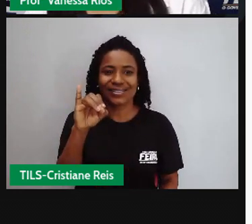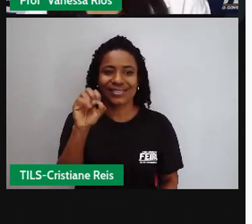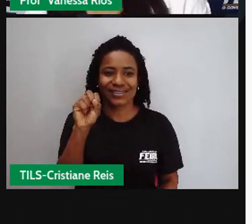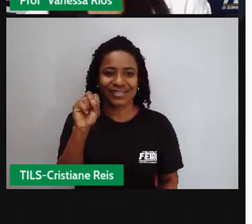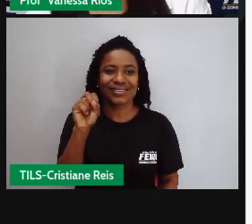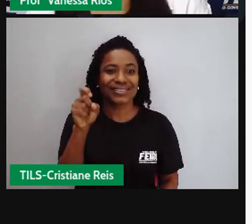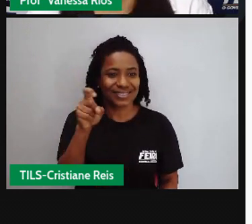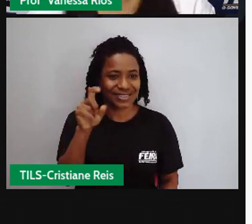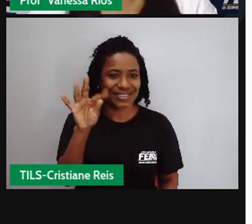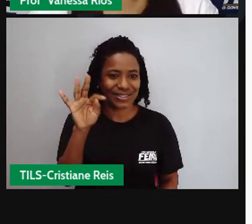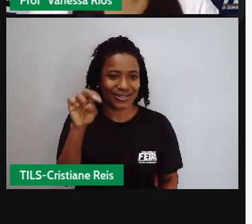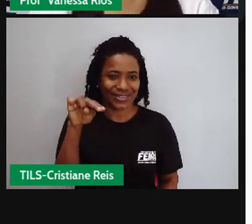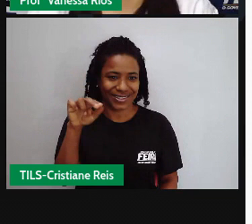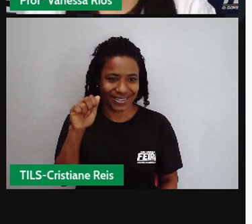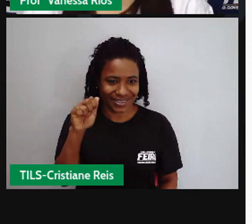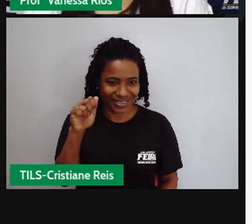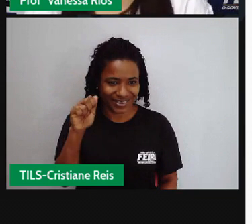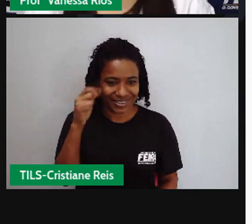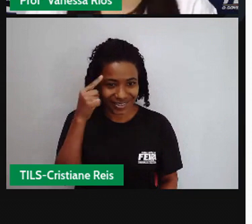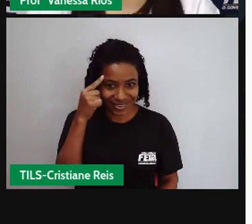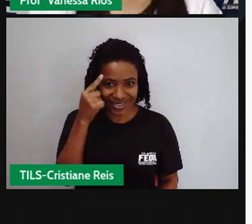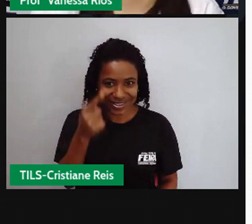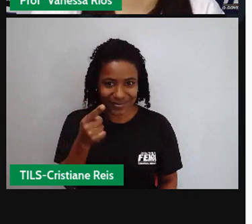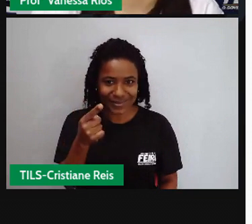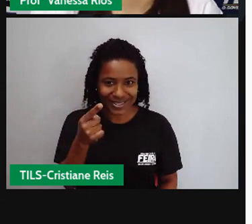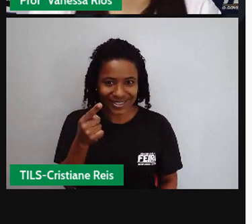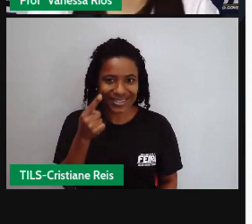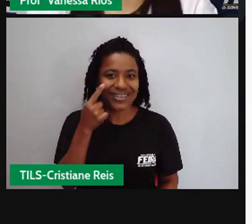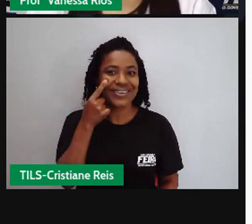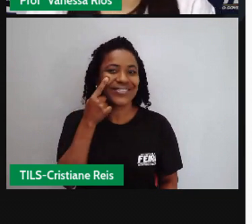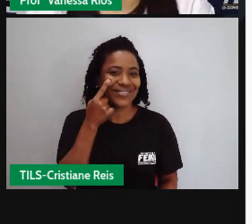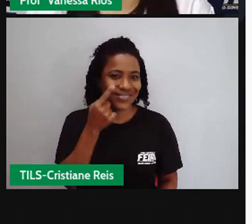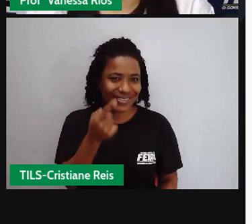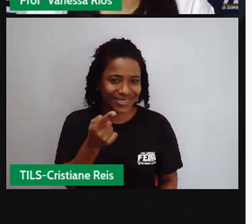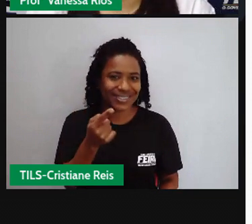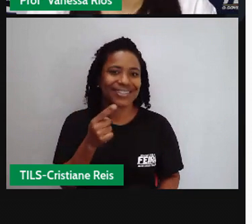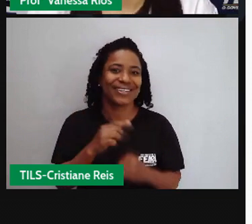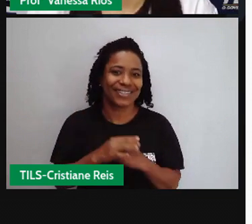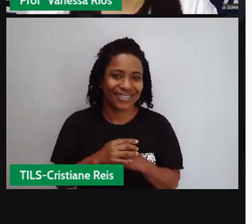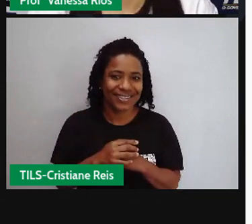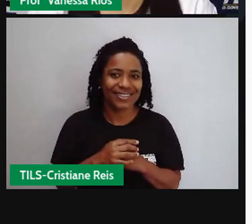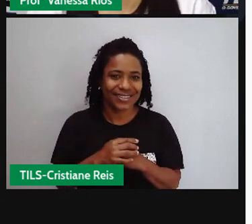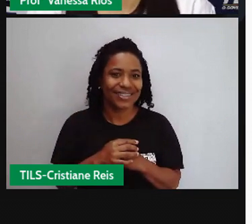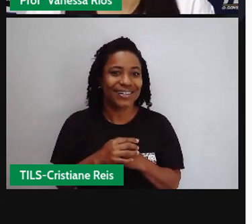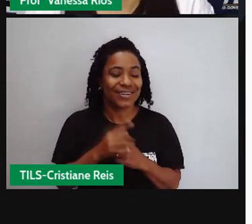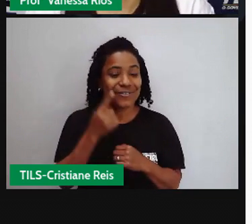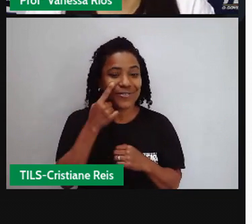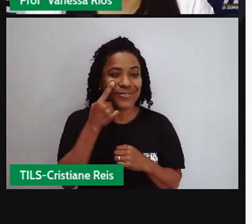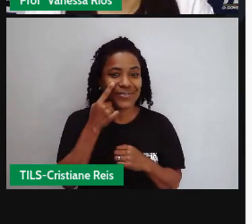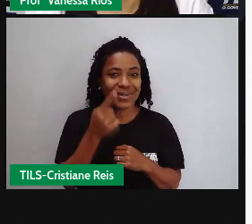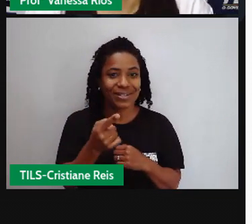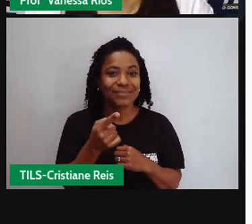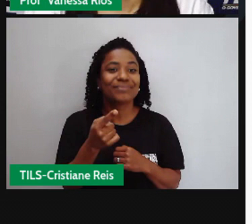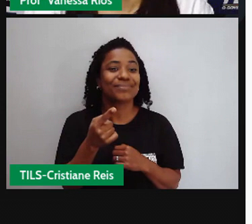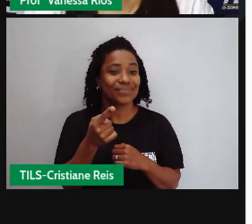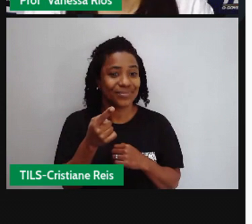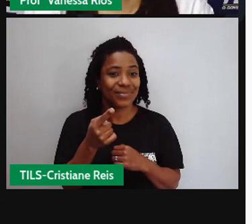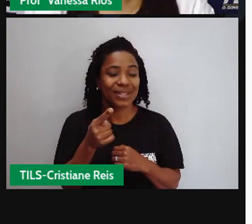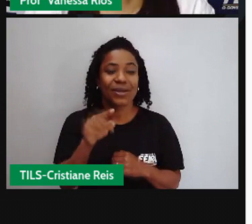última sílaba, não é? Contadas aí de trás para frente a sílaba 1, elas são classificadas